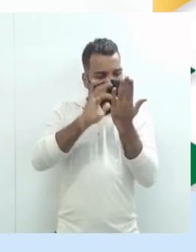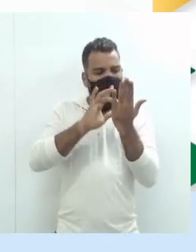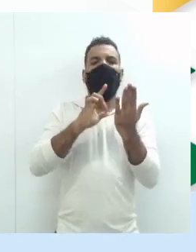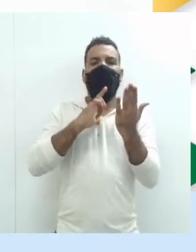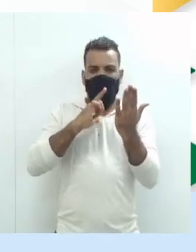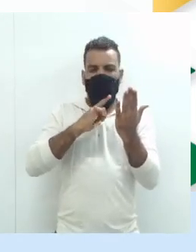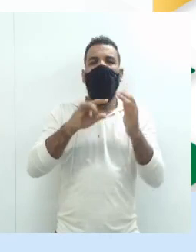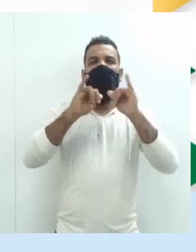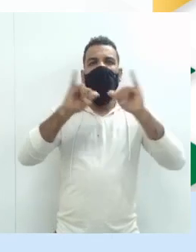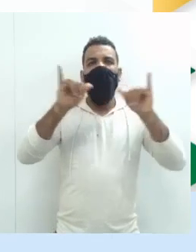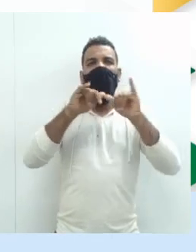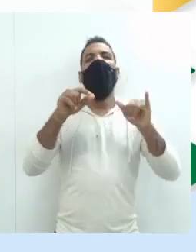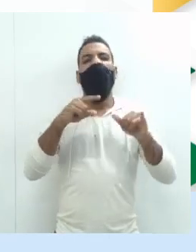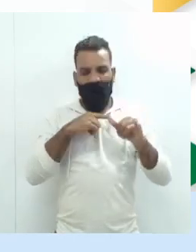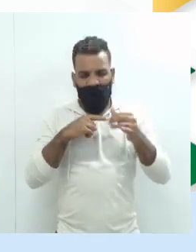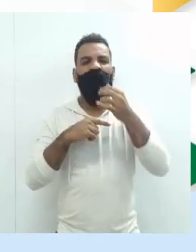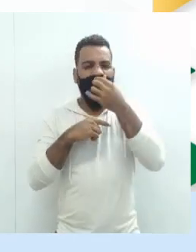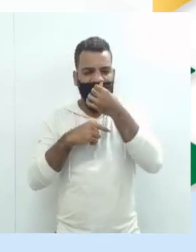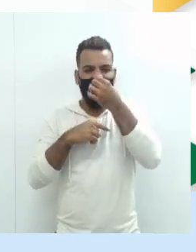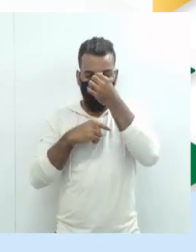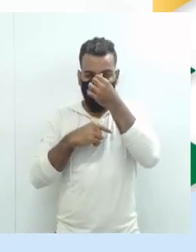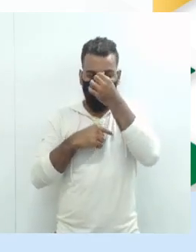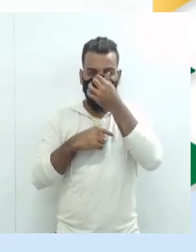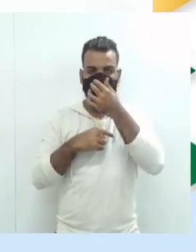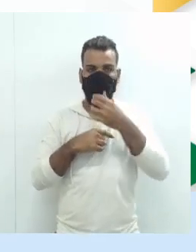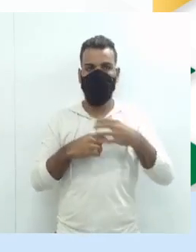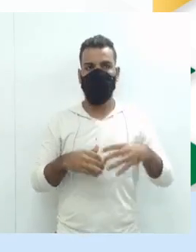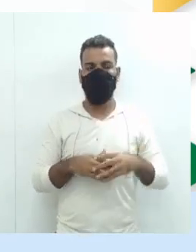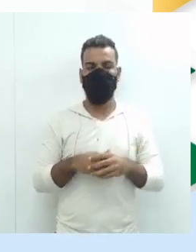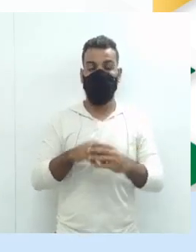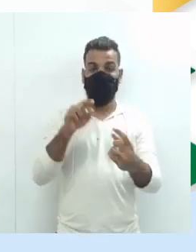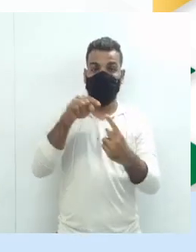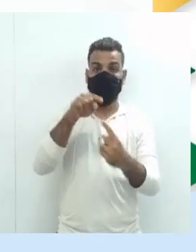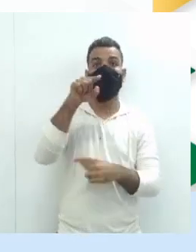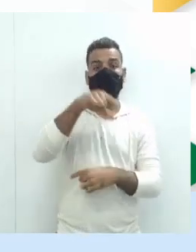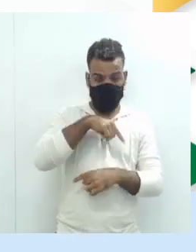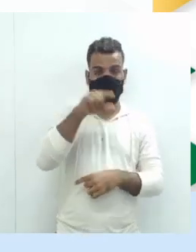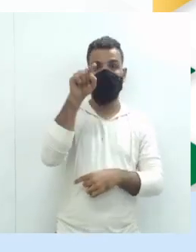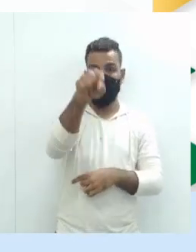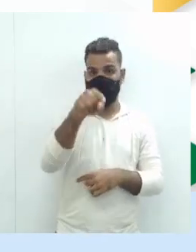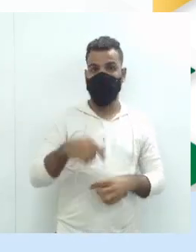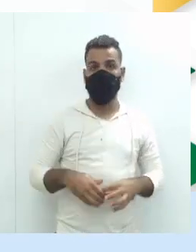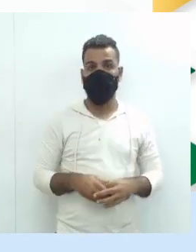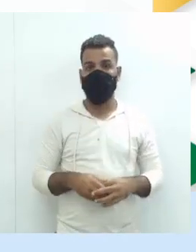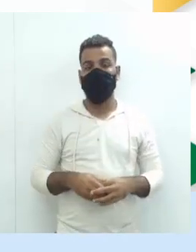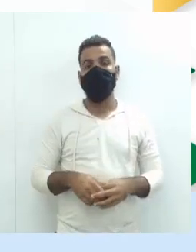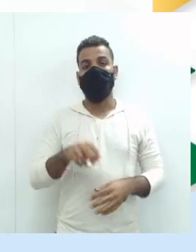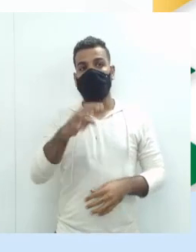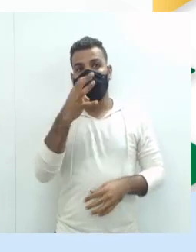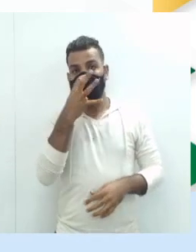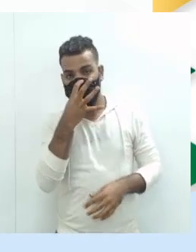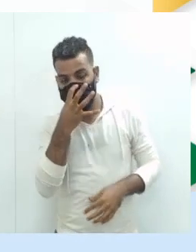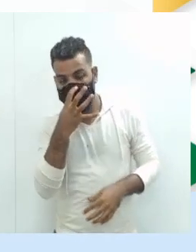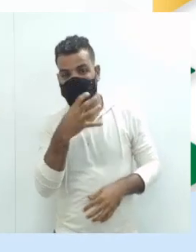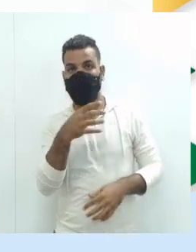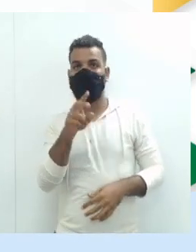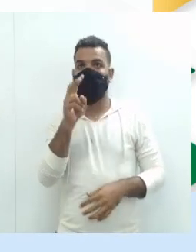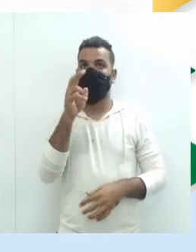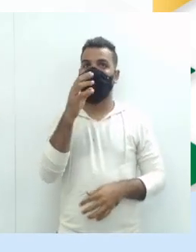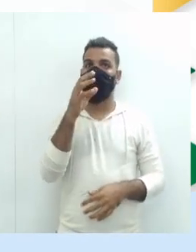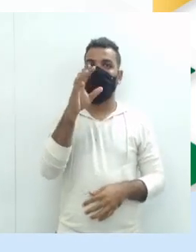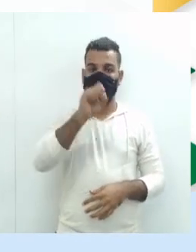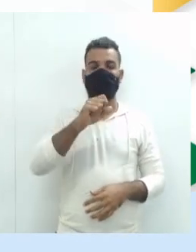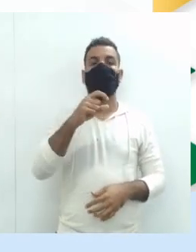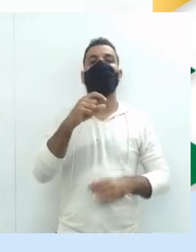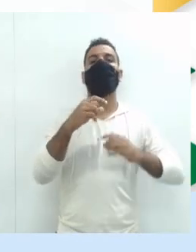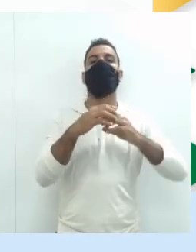algum texto publicitário. E eles têm essa finalidade. Eles têm a finalidade de atingir você, de atingir a mim. Nós que somos